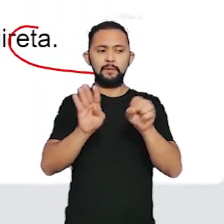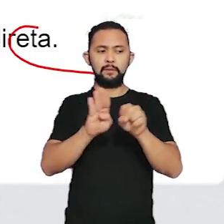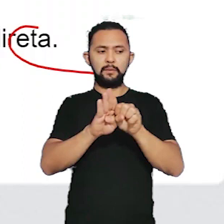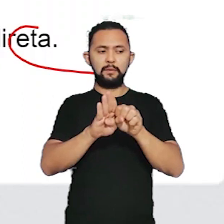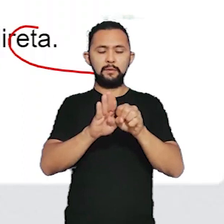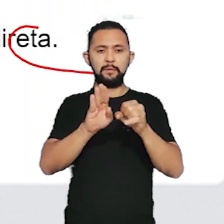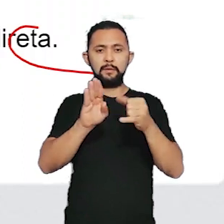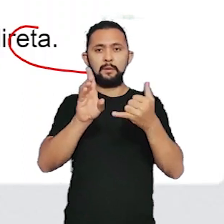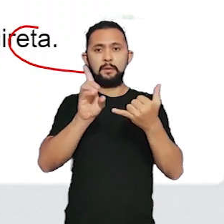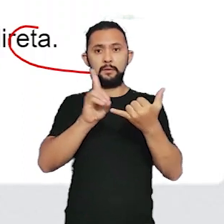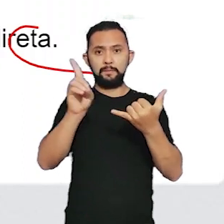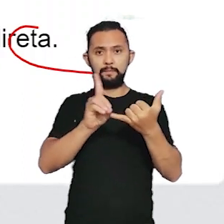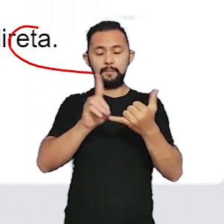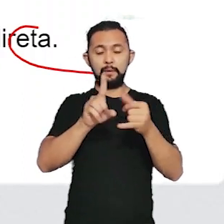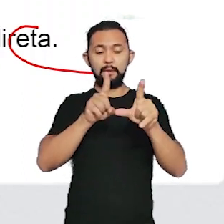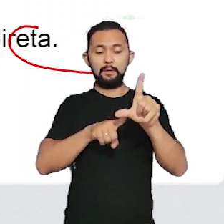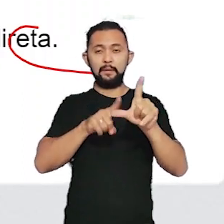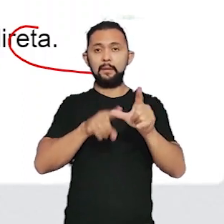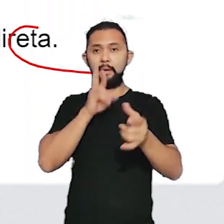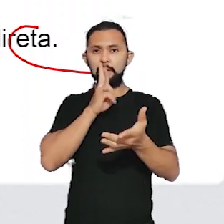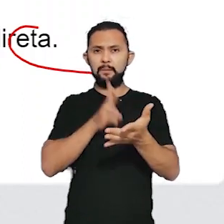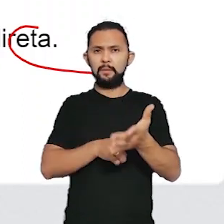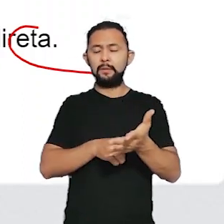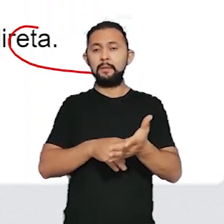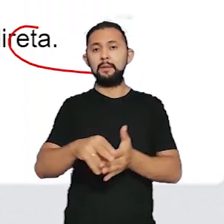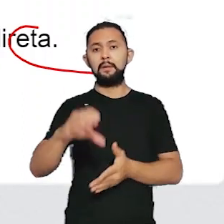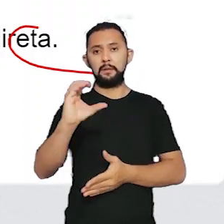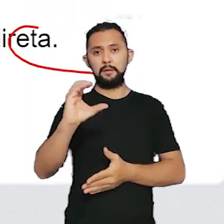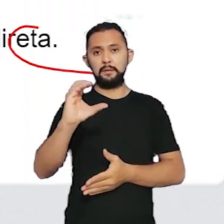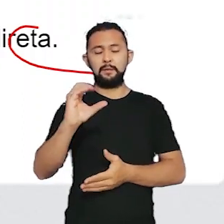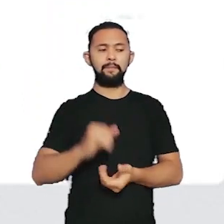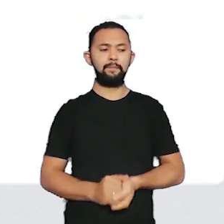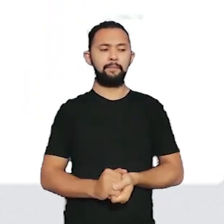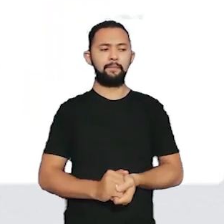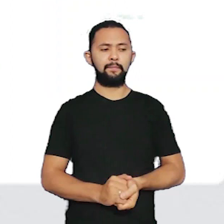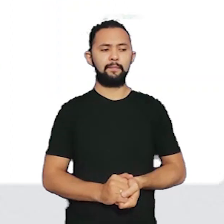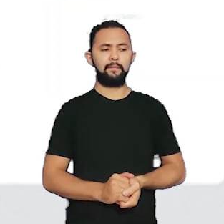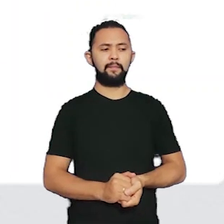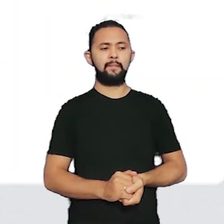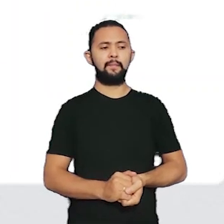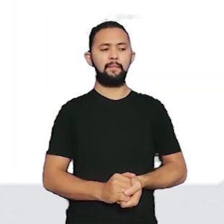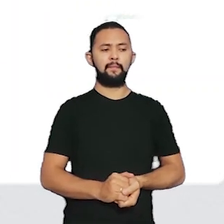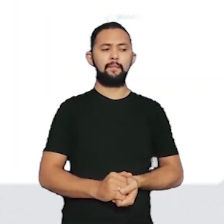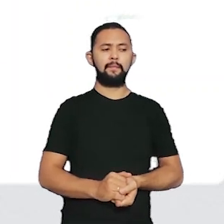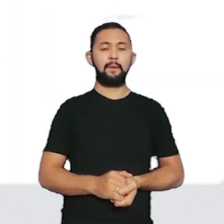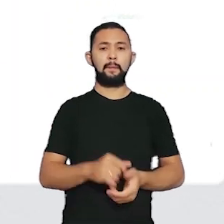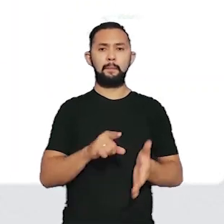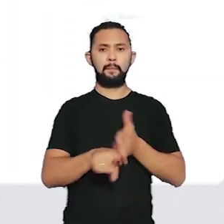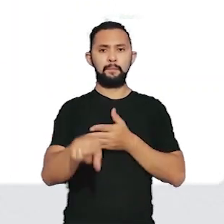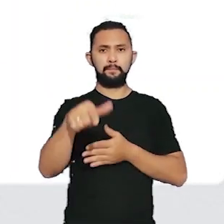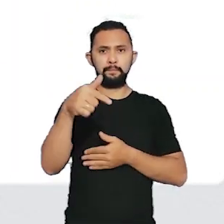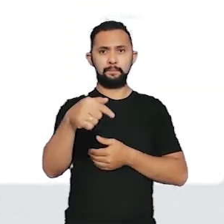questão 6 é a letra C, tá? Então, 6 é a letra C. Vamos aí para a 7ª